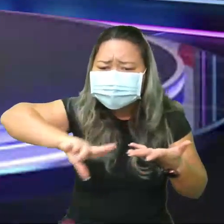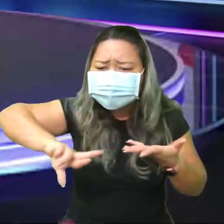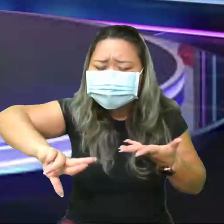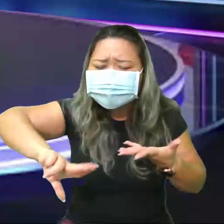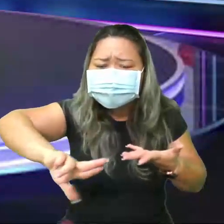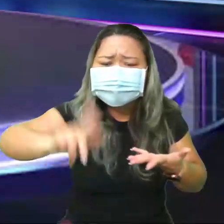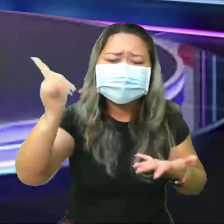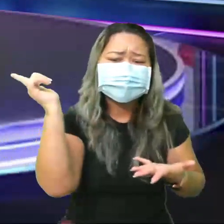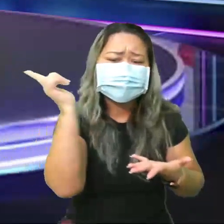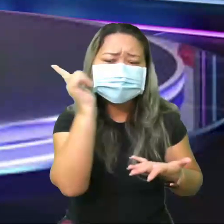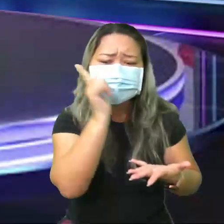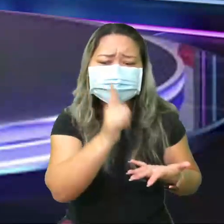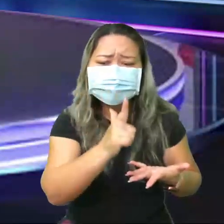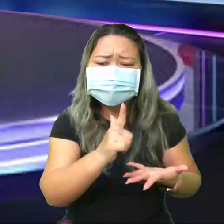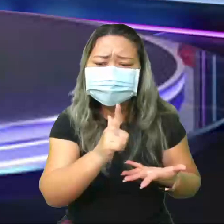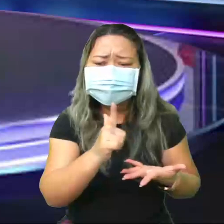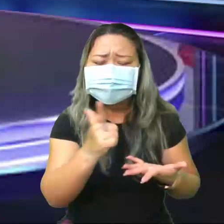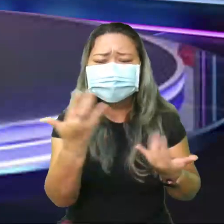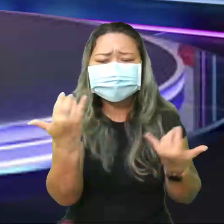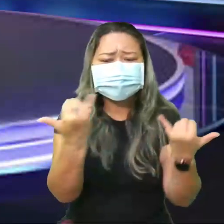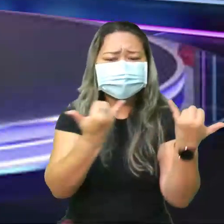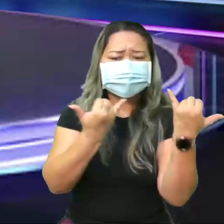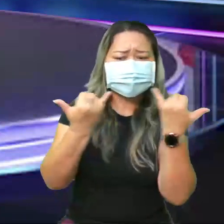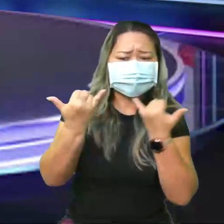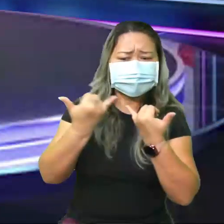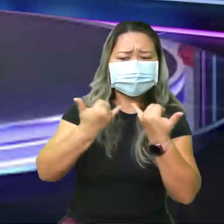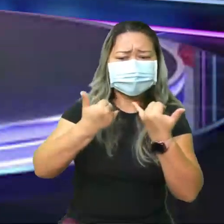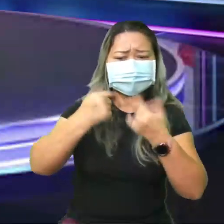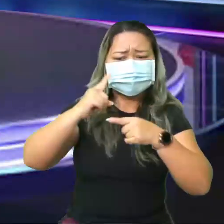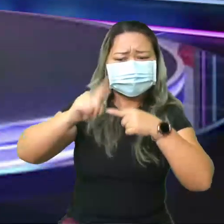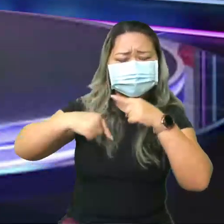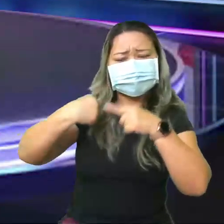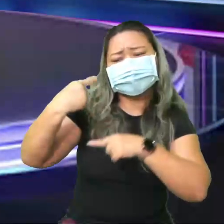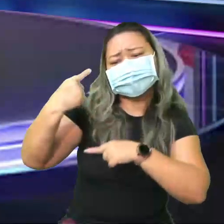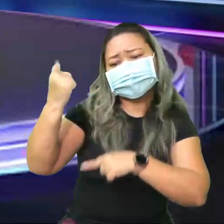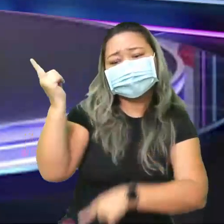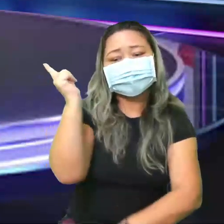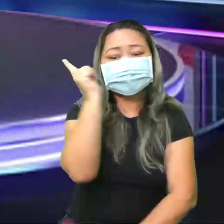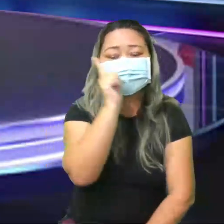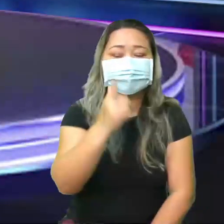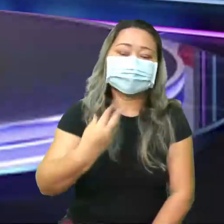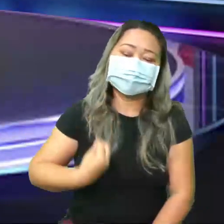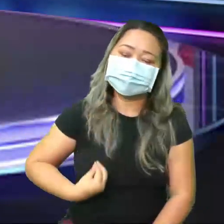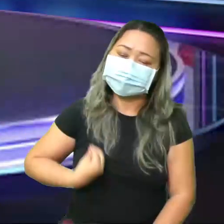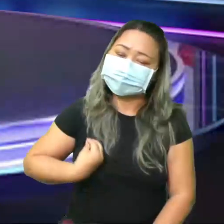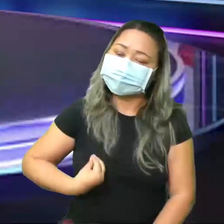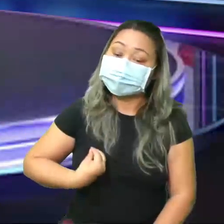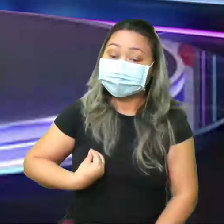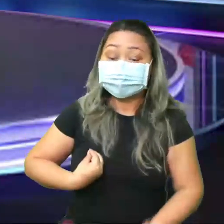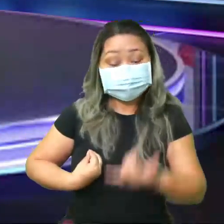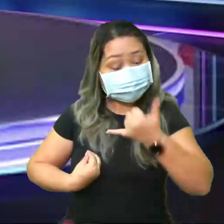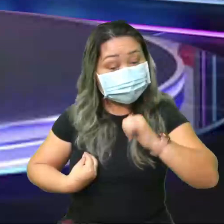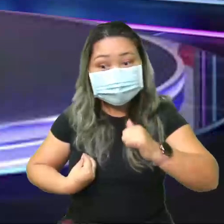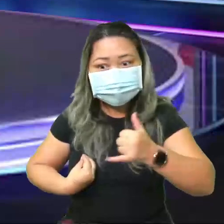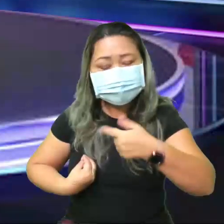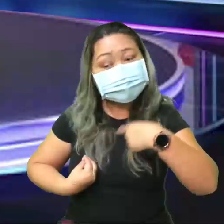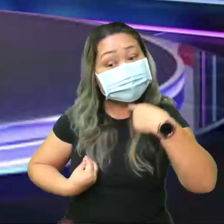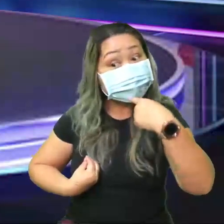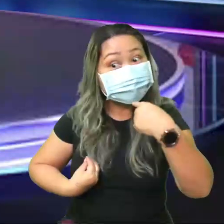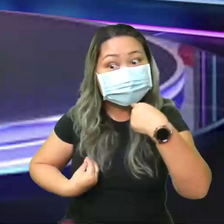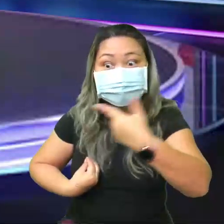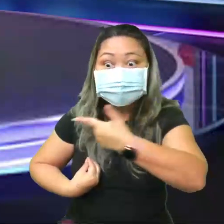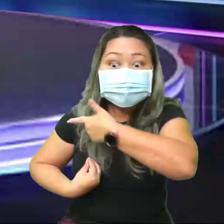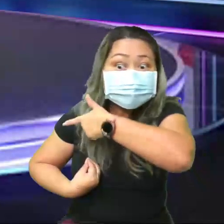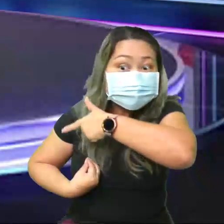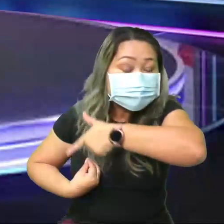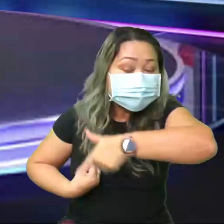vivos. É sim. E olha só, gente, as habilidades, né, ou a habilidade que nós temos para a aula de hoje. Reconhecer